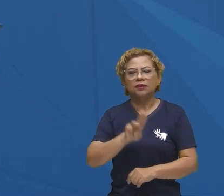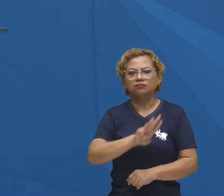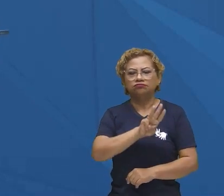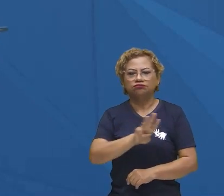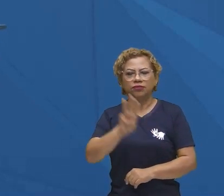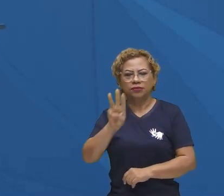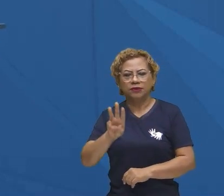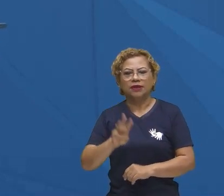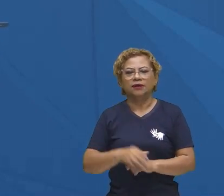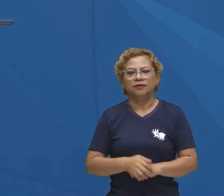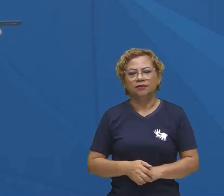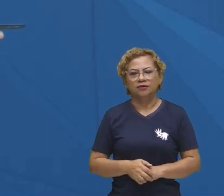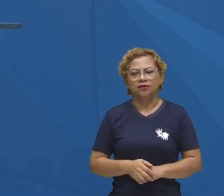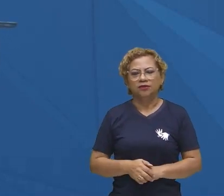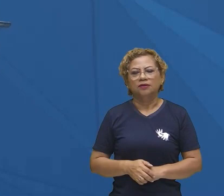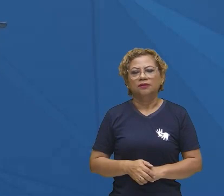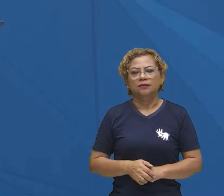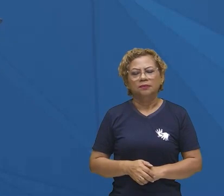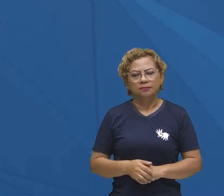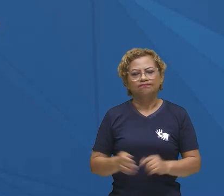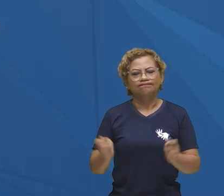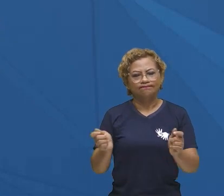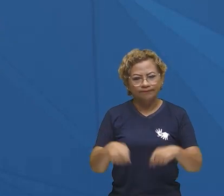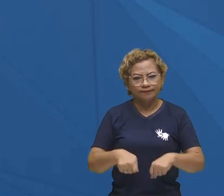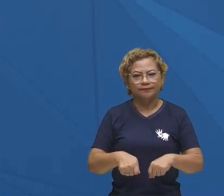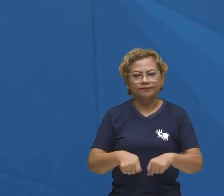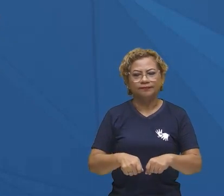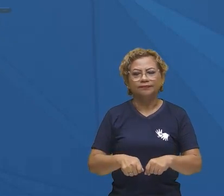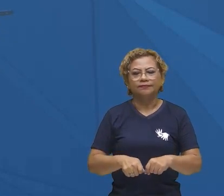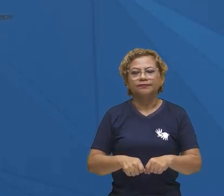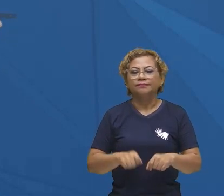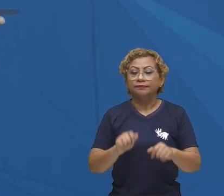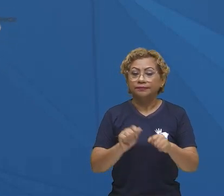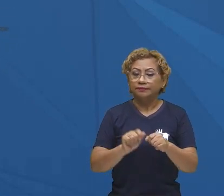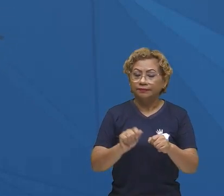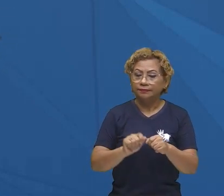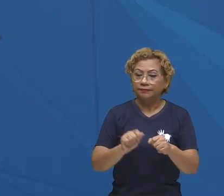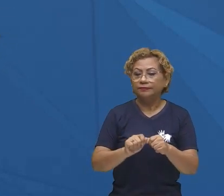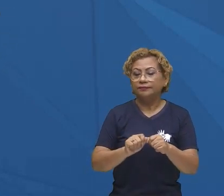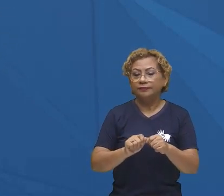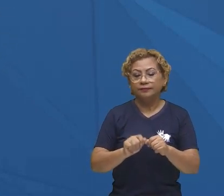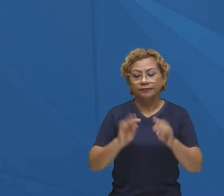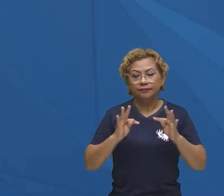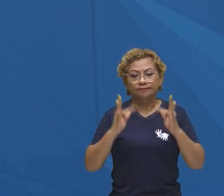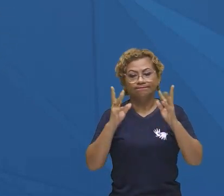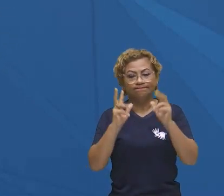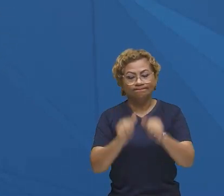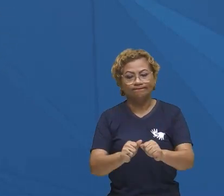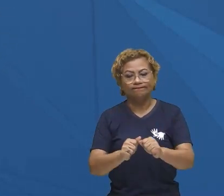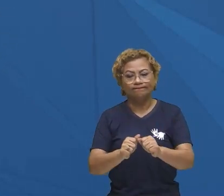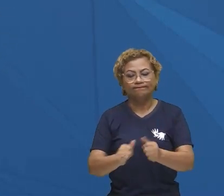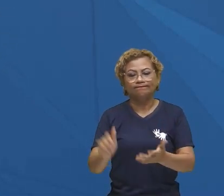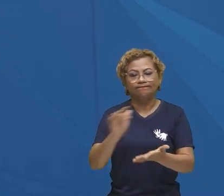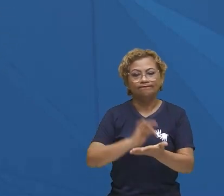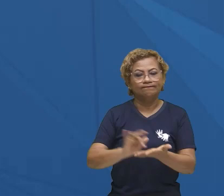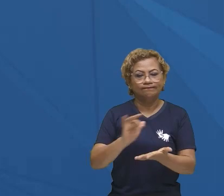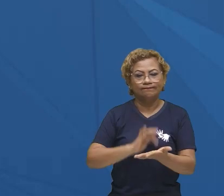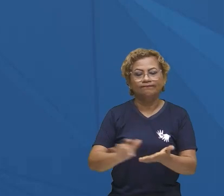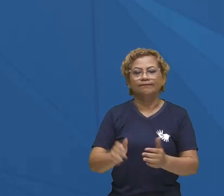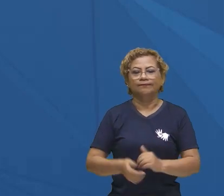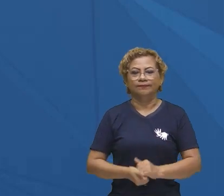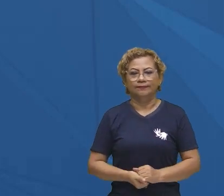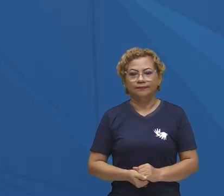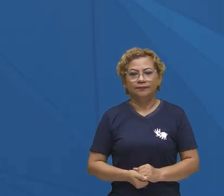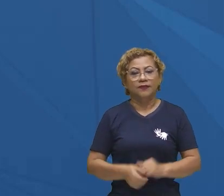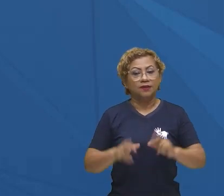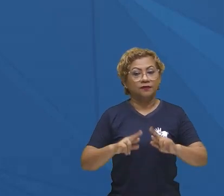consegue fazer todas essas transações sem necessariamente ir a uma agência física, porque ela não existe, é um banco completamente digital.